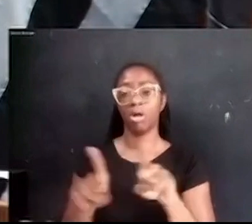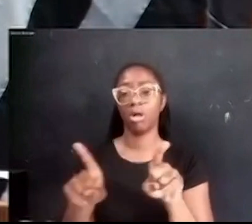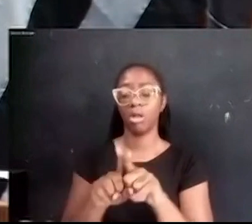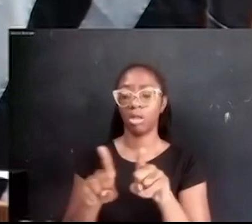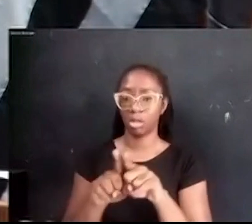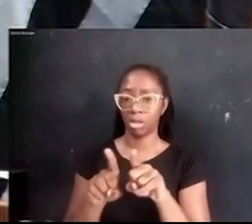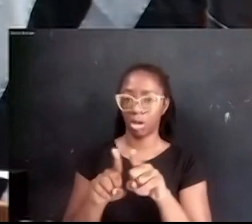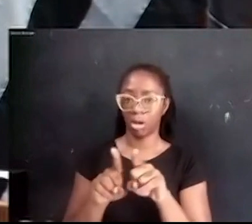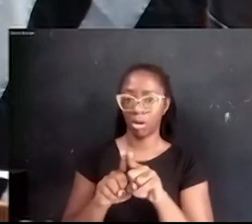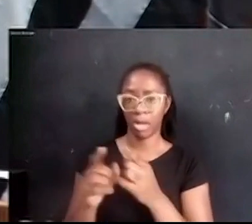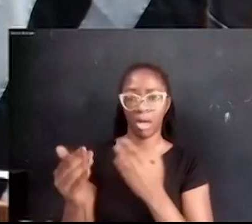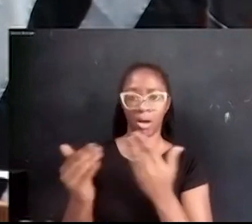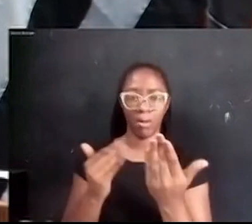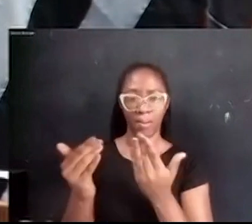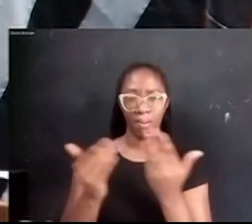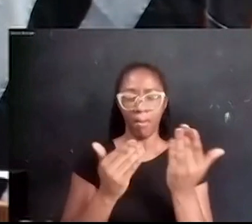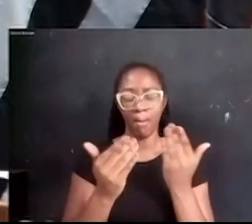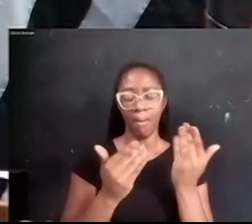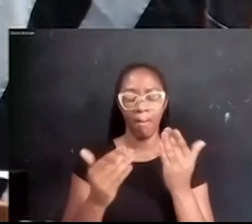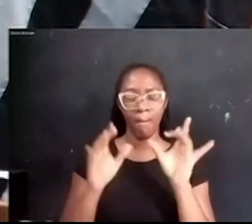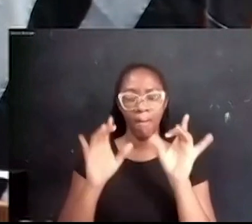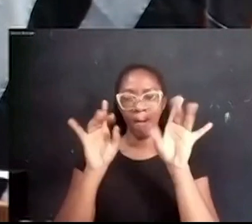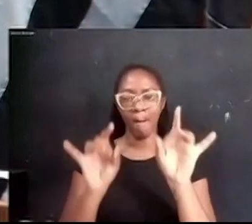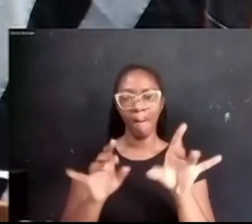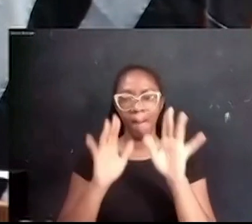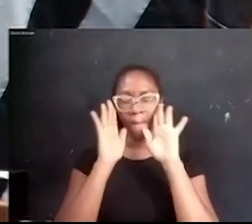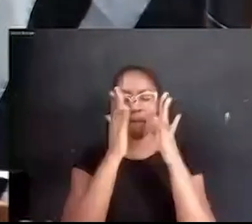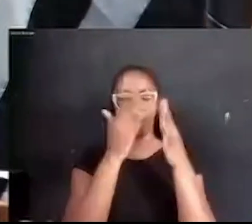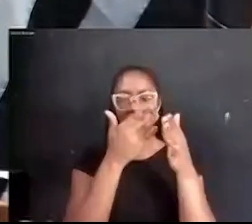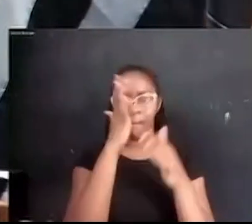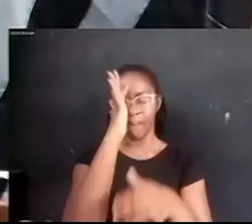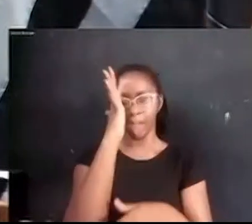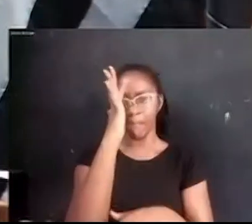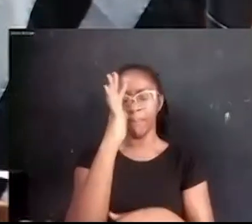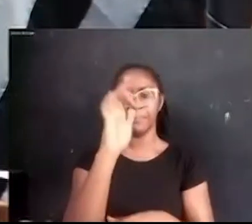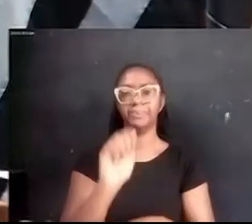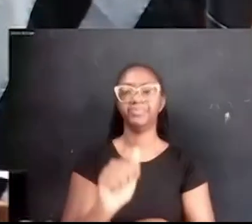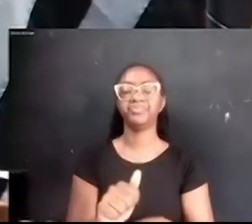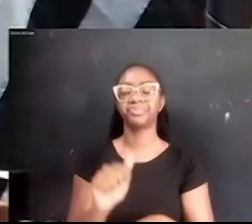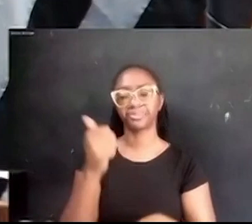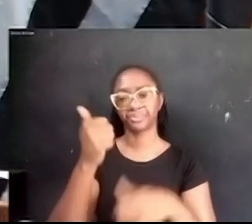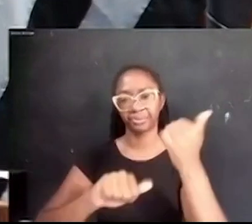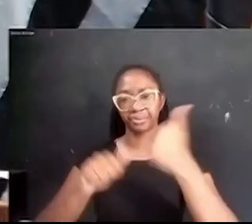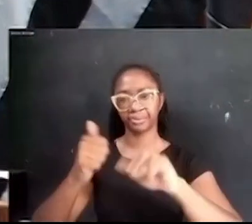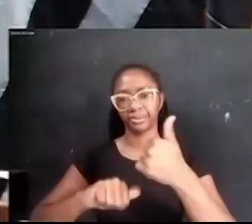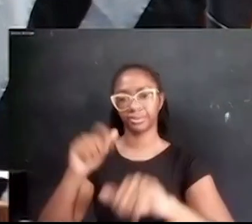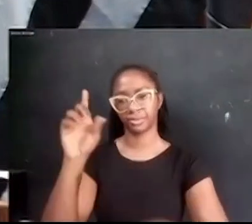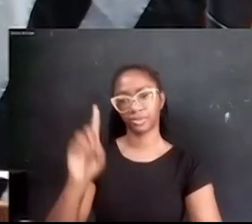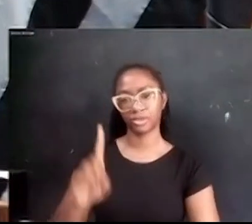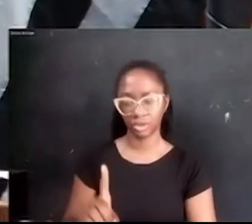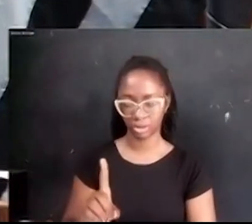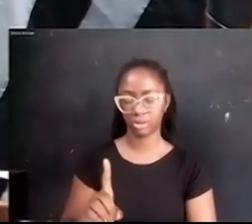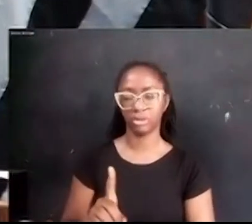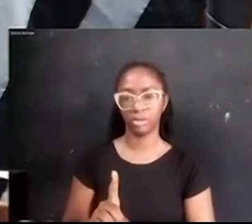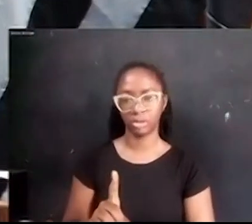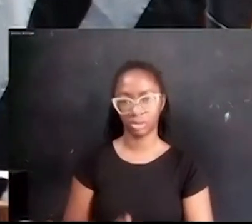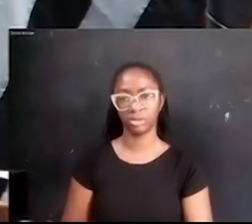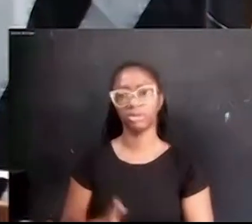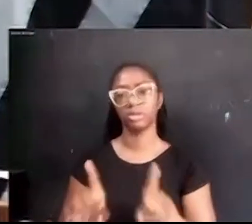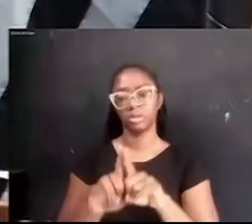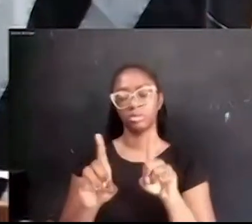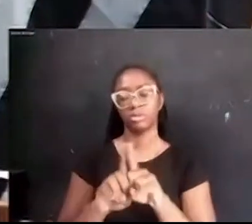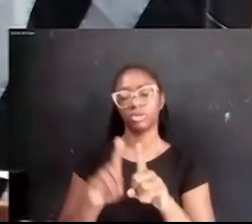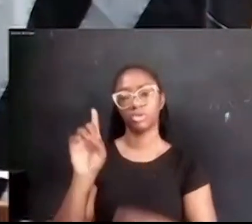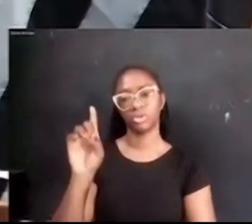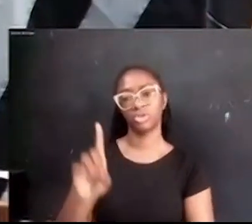é especialista também em teoria analítica do direito e obras do filósofo e jurista londrino Jeremy Bentham, nada menos